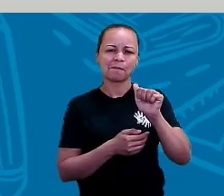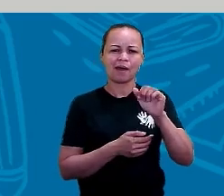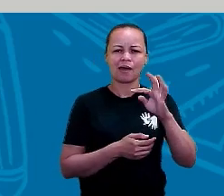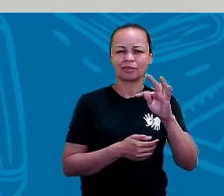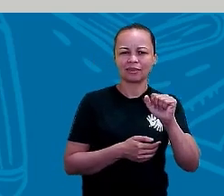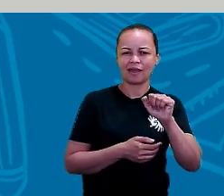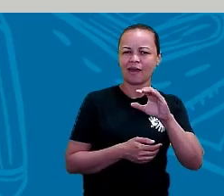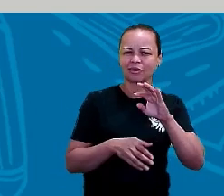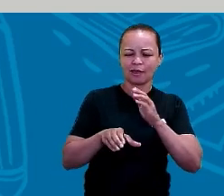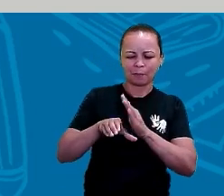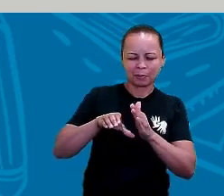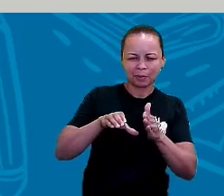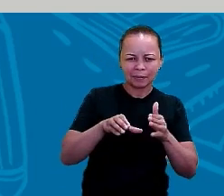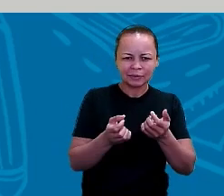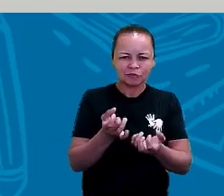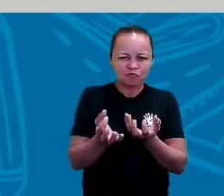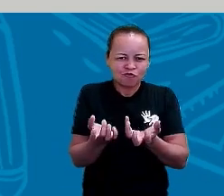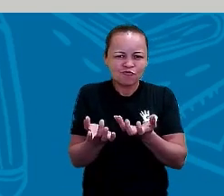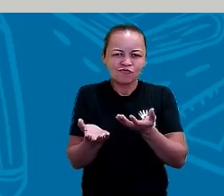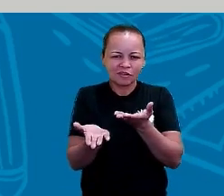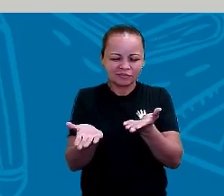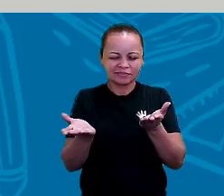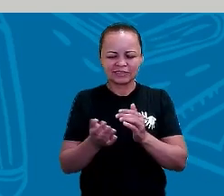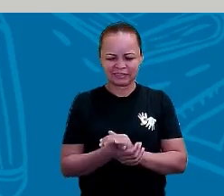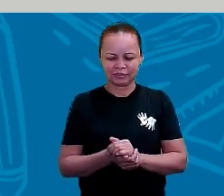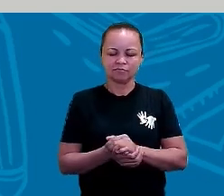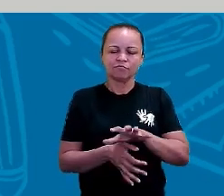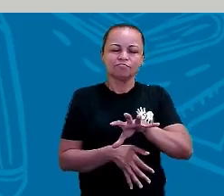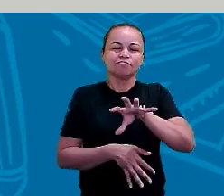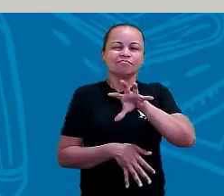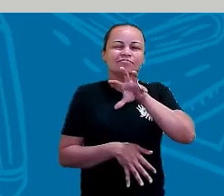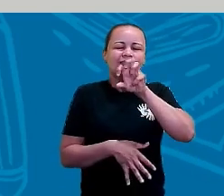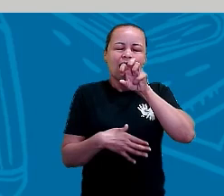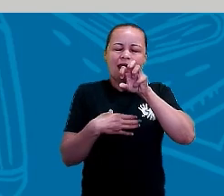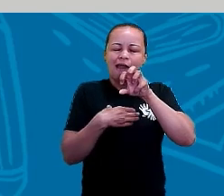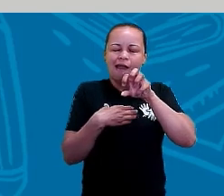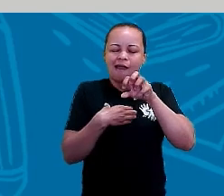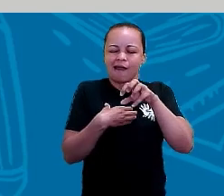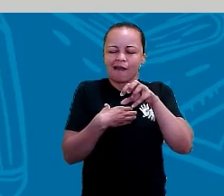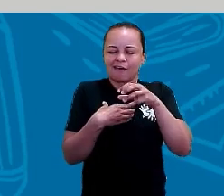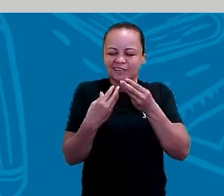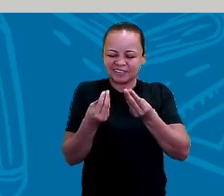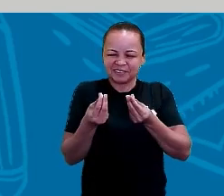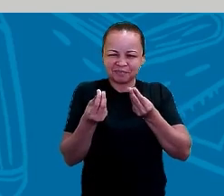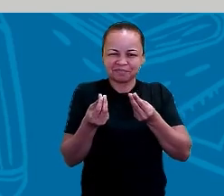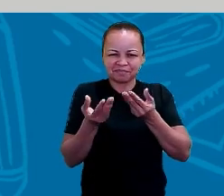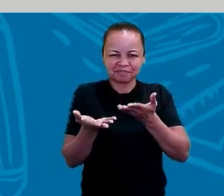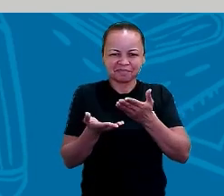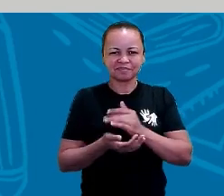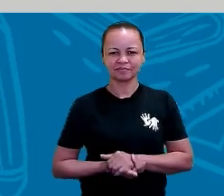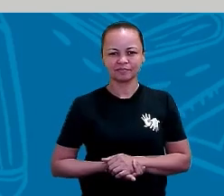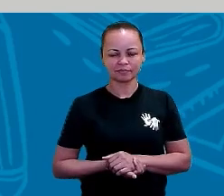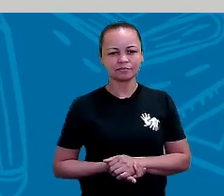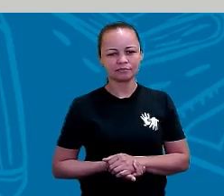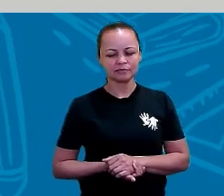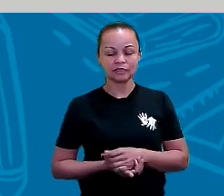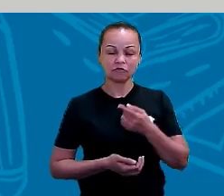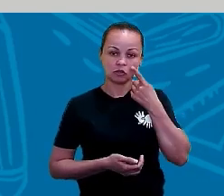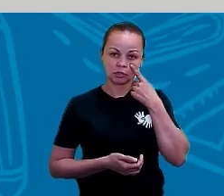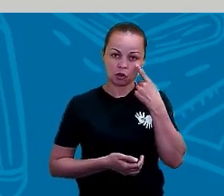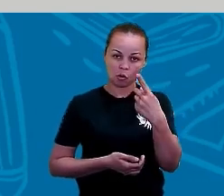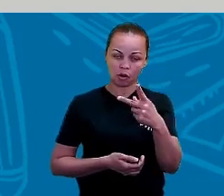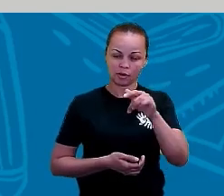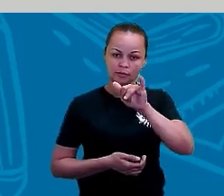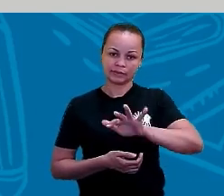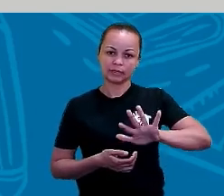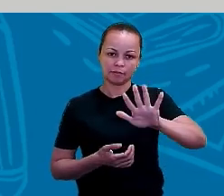que delícia. Só de olhar já sente o cheiro. Sente ou não sente? Aposto que sim. Então, você olhando para essa imagem,